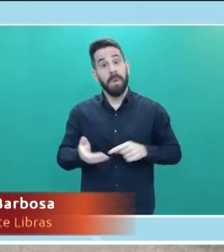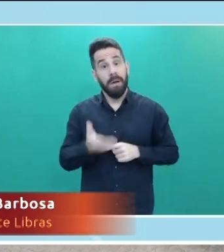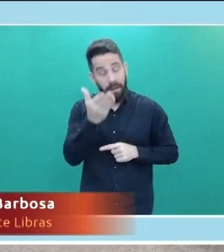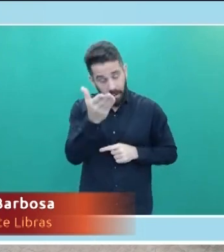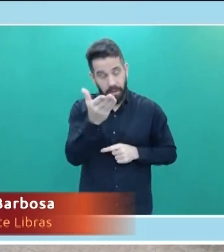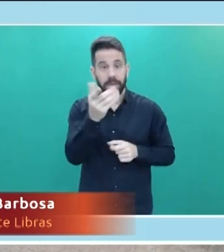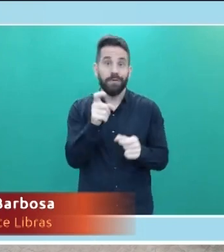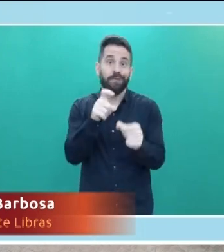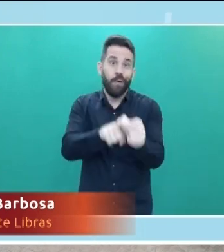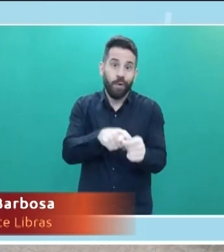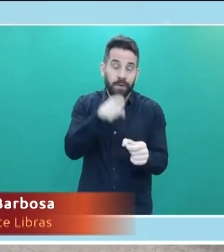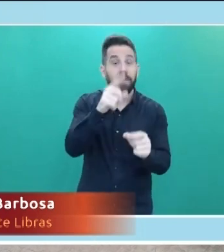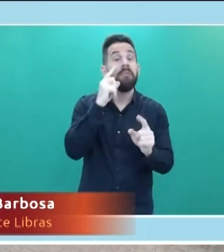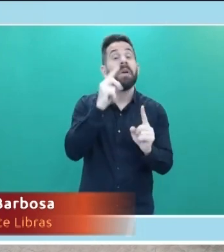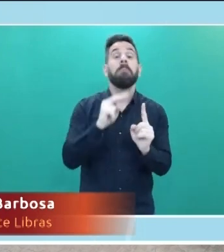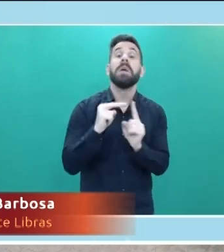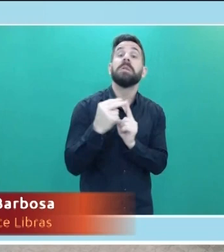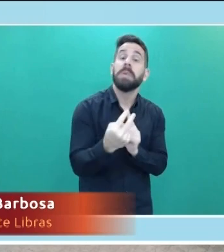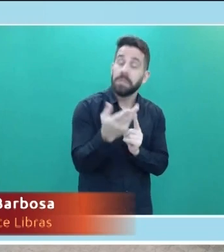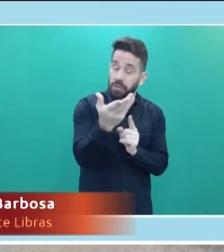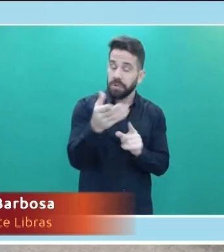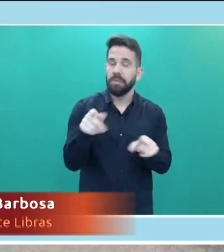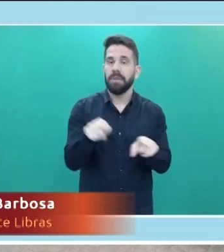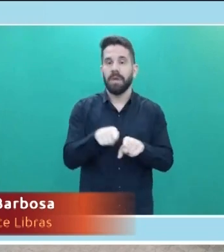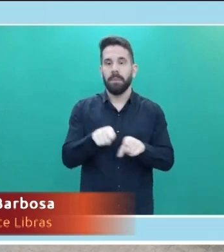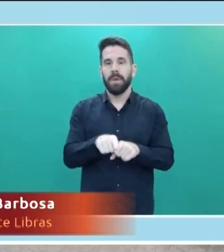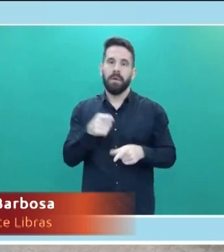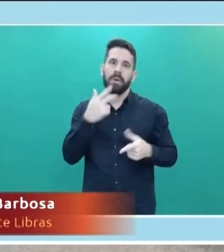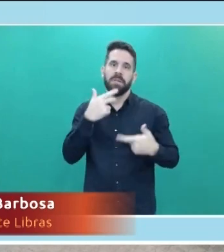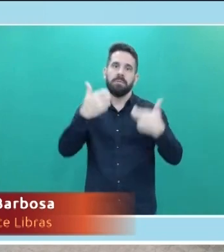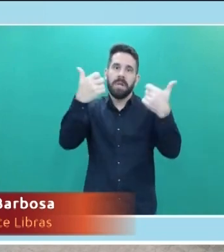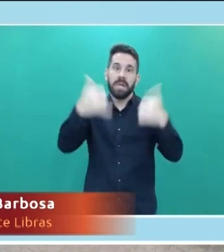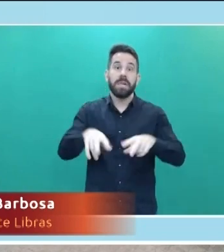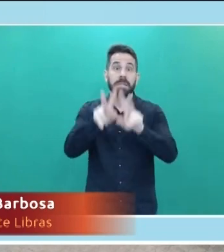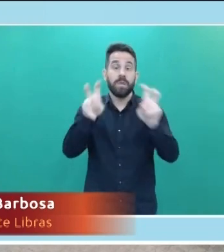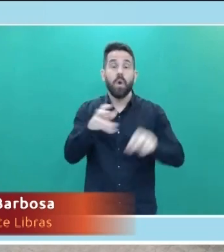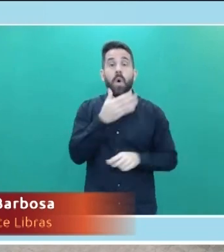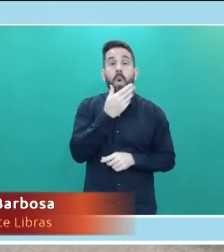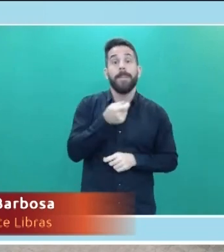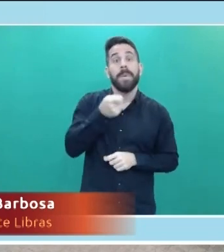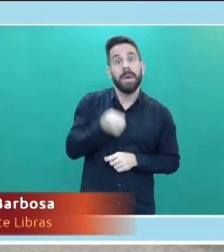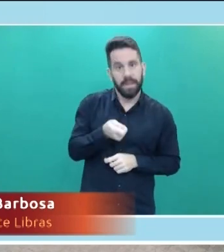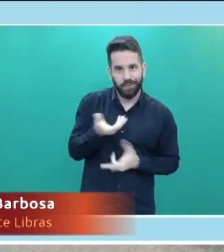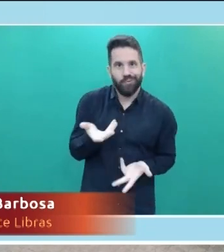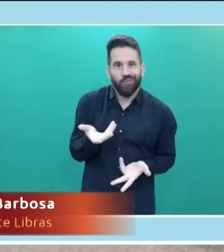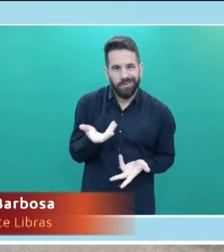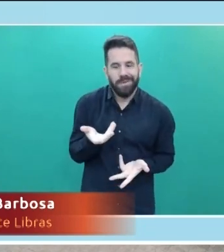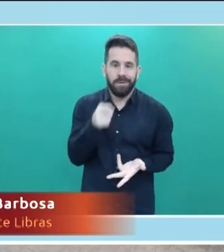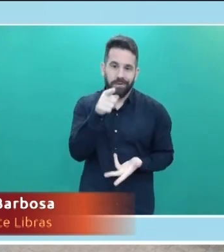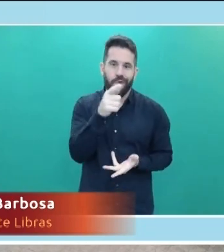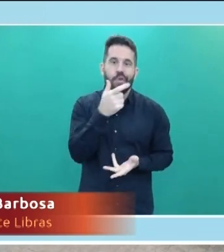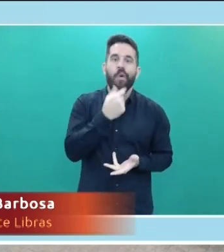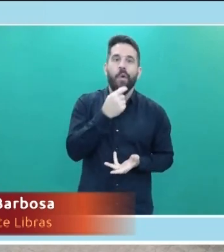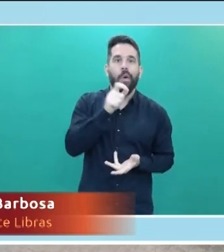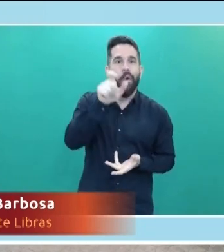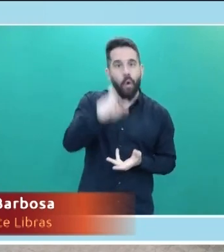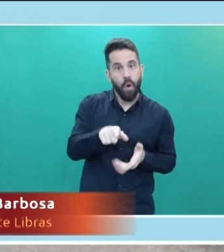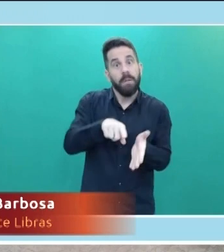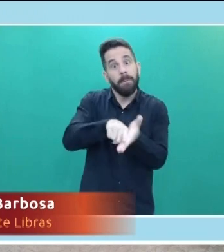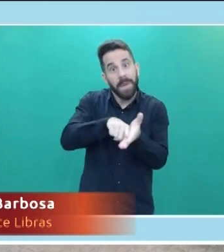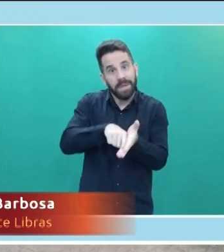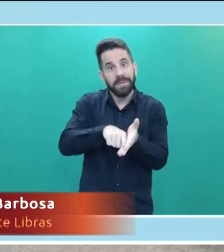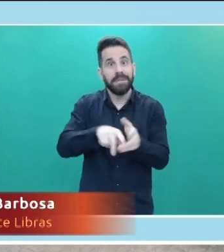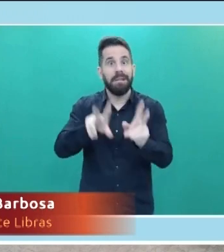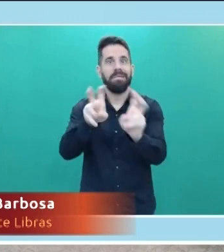colocar outras perspectivas e colocar que é importante, né? Já que a gente está falando de masculinidade, é muito bom poder contar com a presença de um homem que também pesquise sobre essa temática, né?